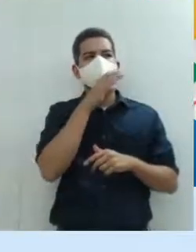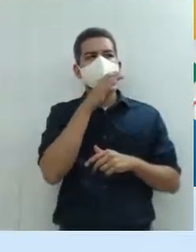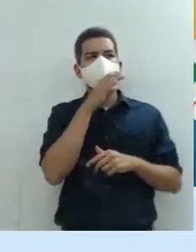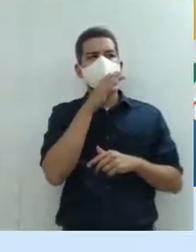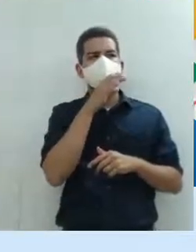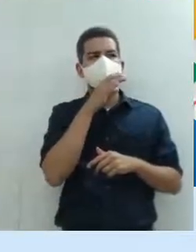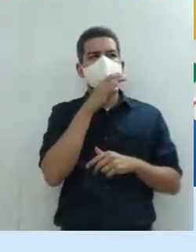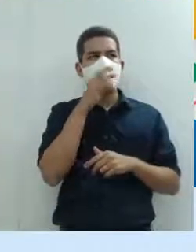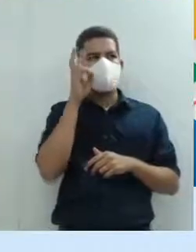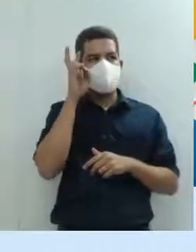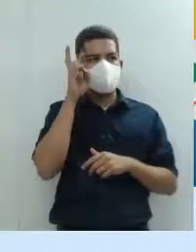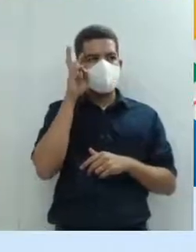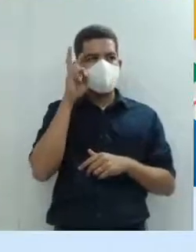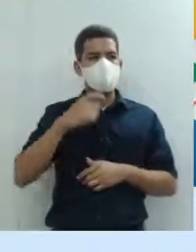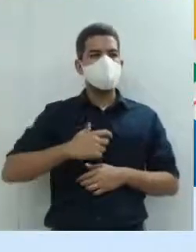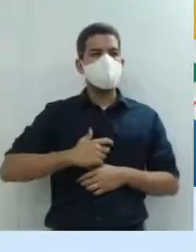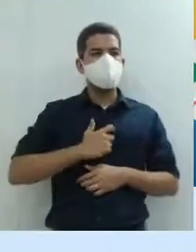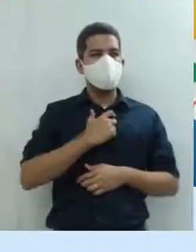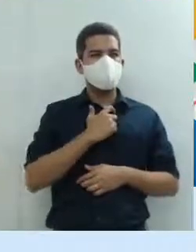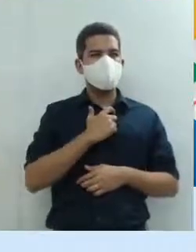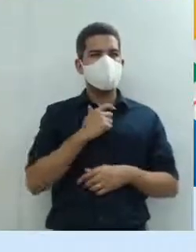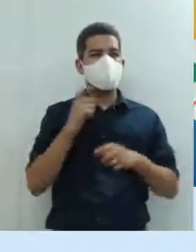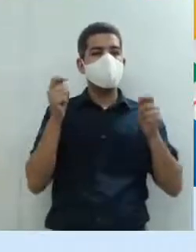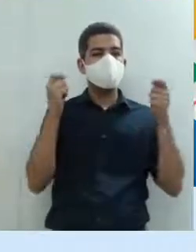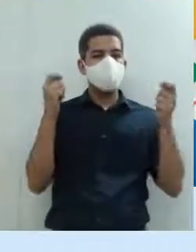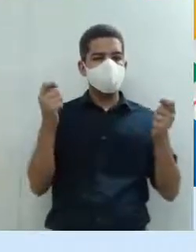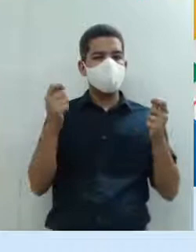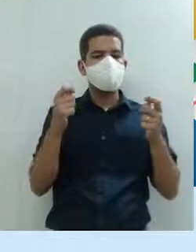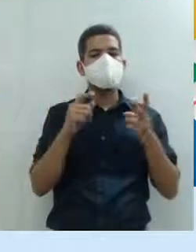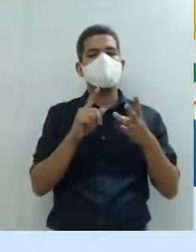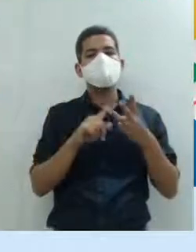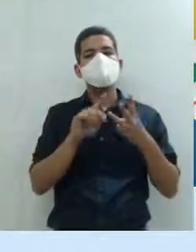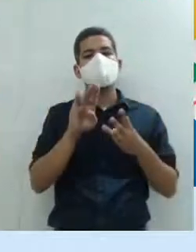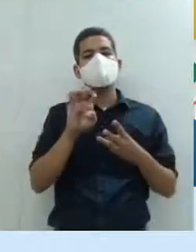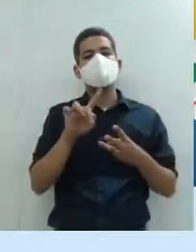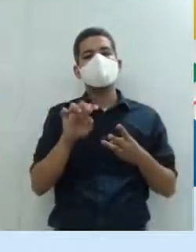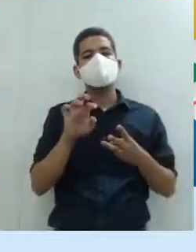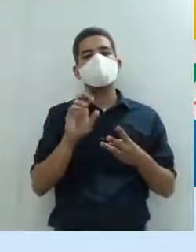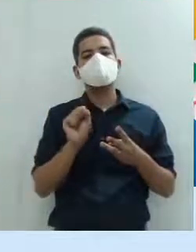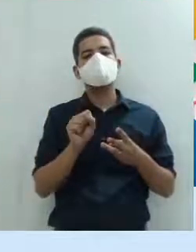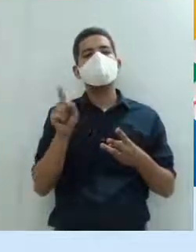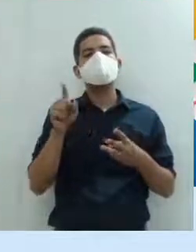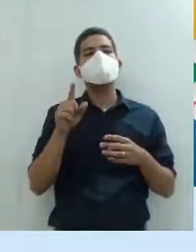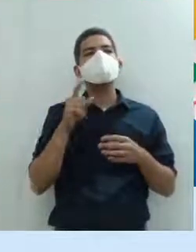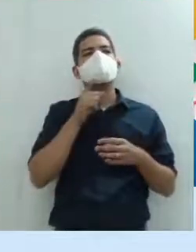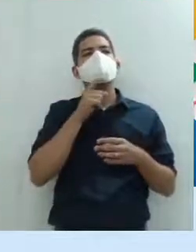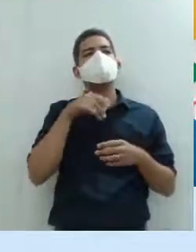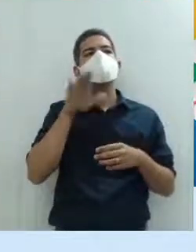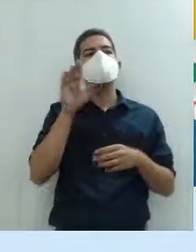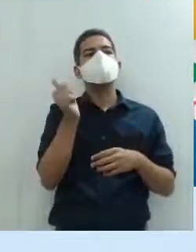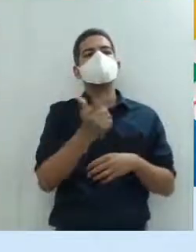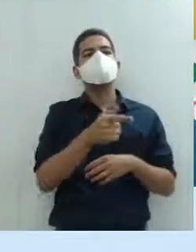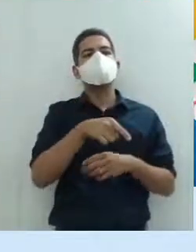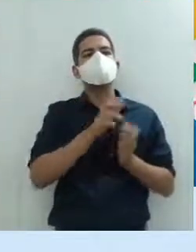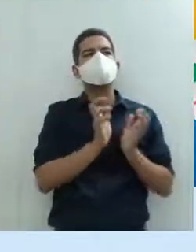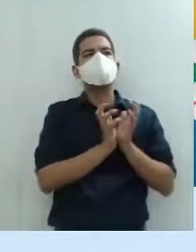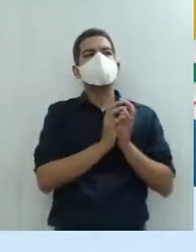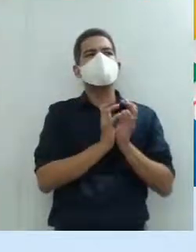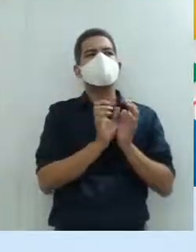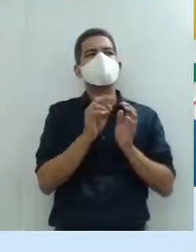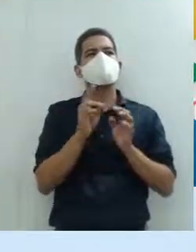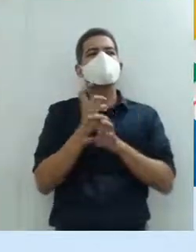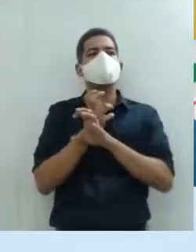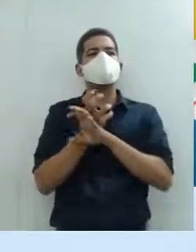meu Gravatá, meu Caruaru, meu Bezerros, olha lá, porque lá é mais frio que o litoral ou o